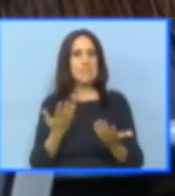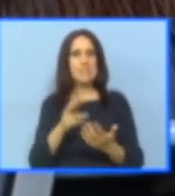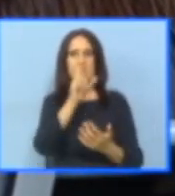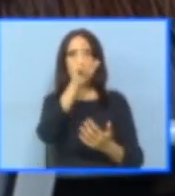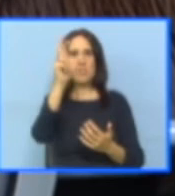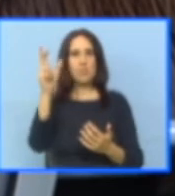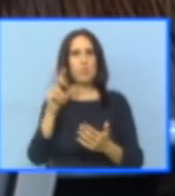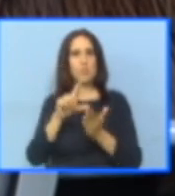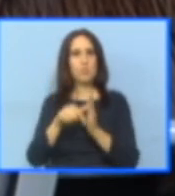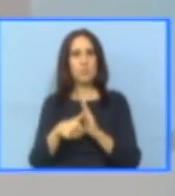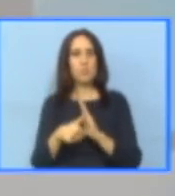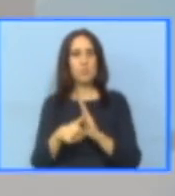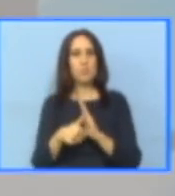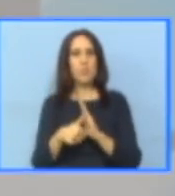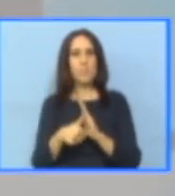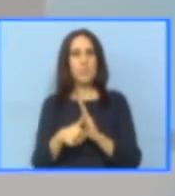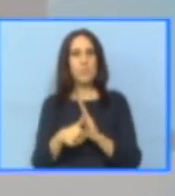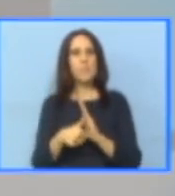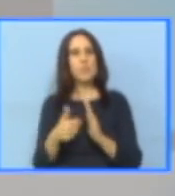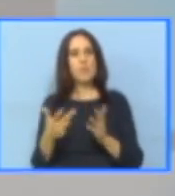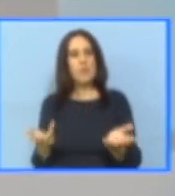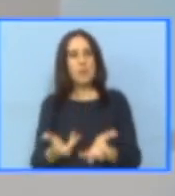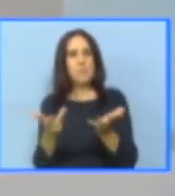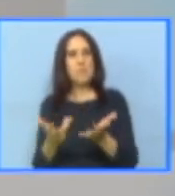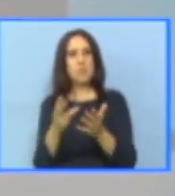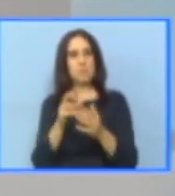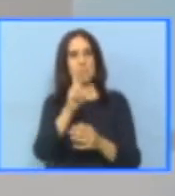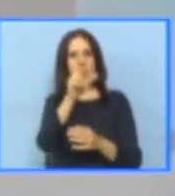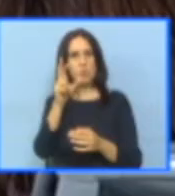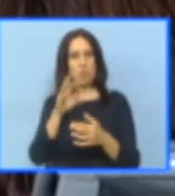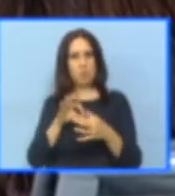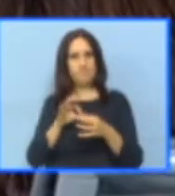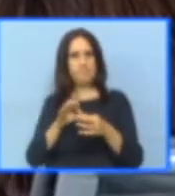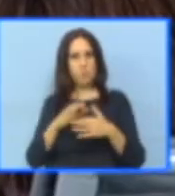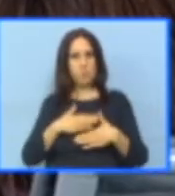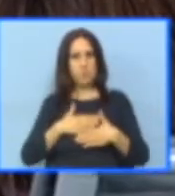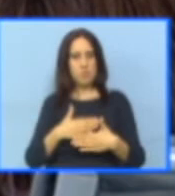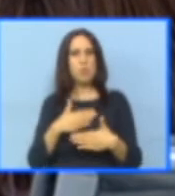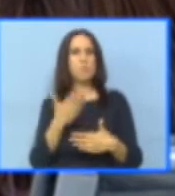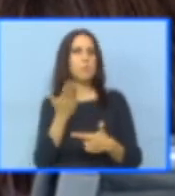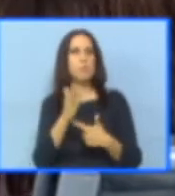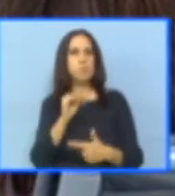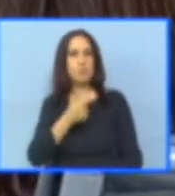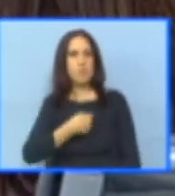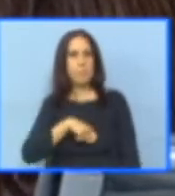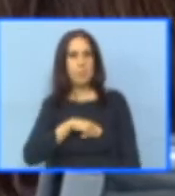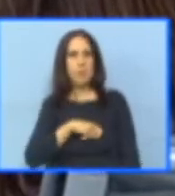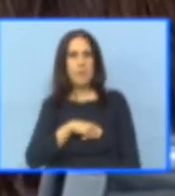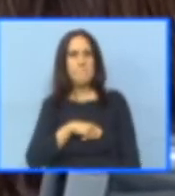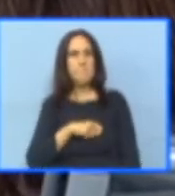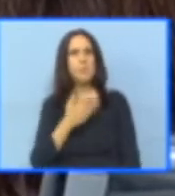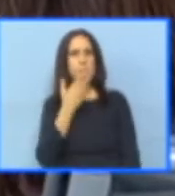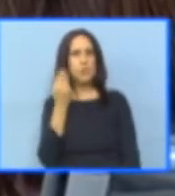destinos destes projetos de animação missionária e de cooperação. É o caso da Espanha, onde já há jovens a